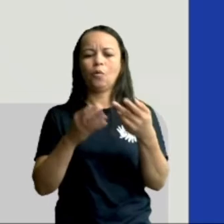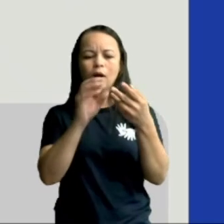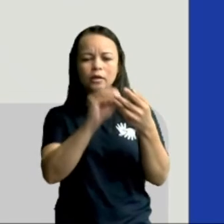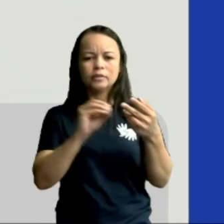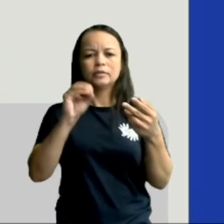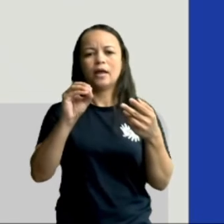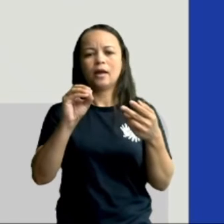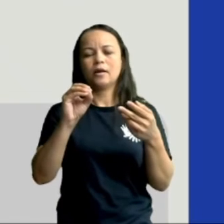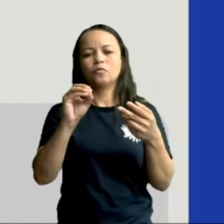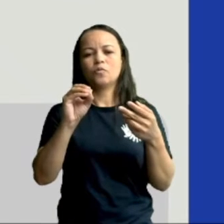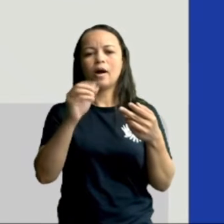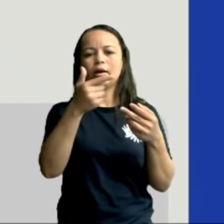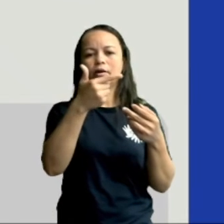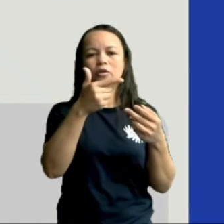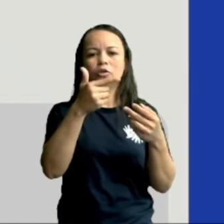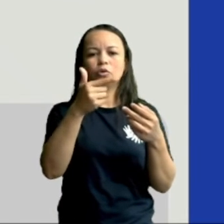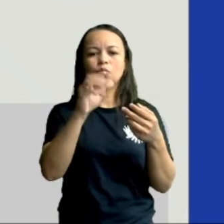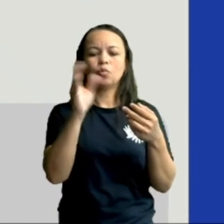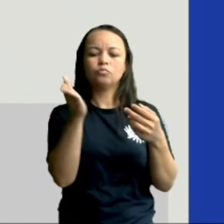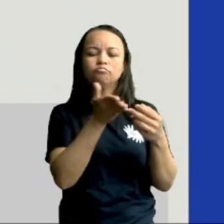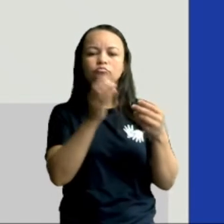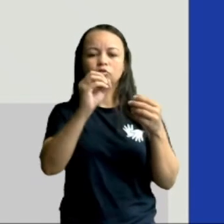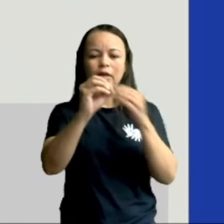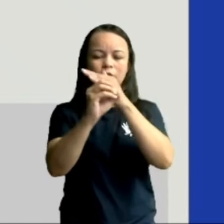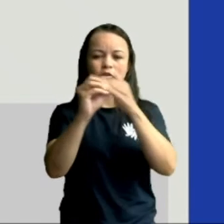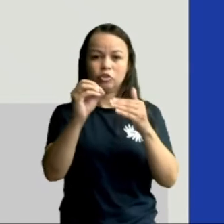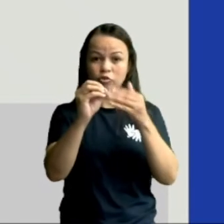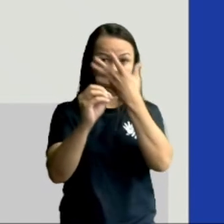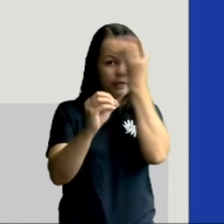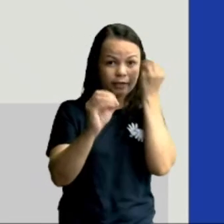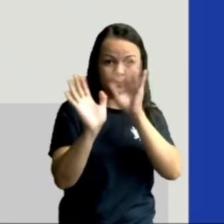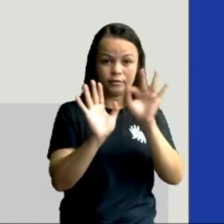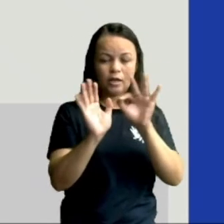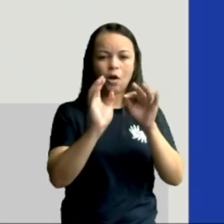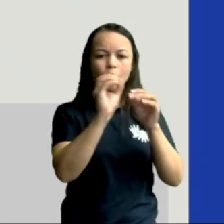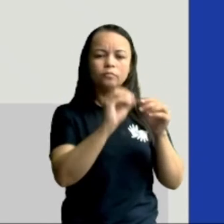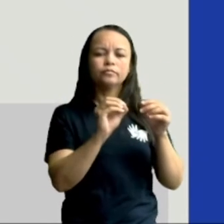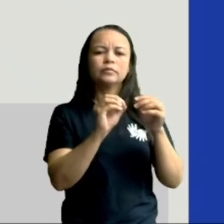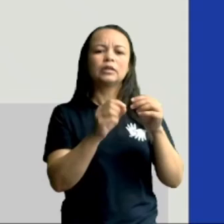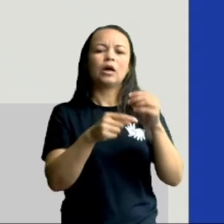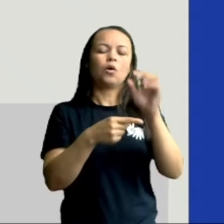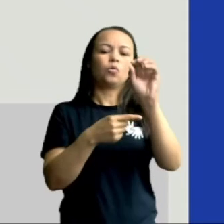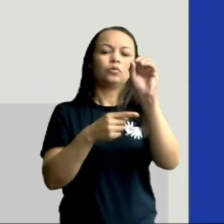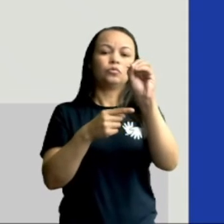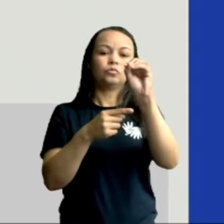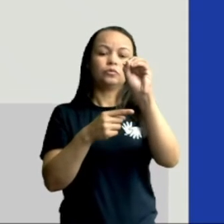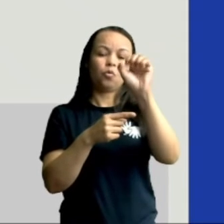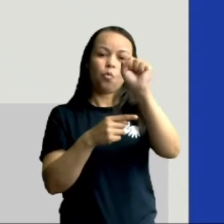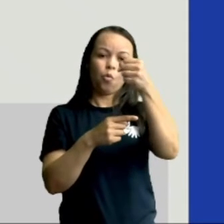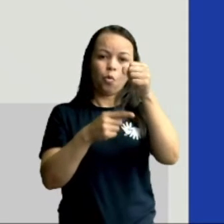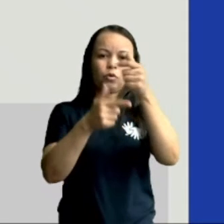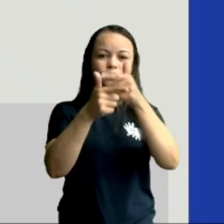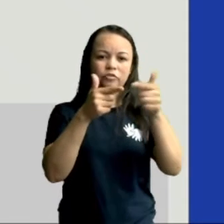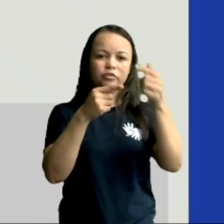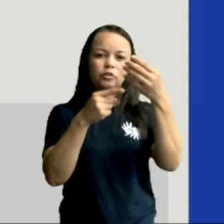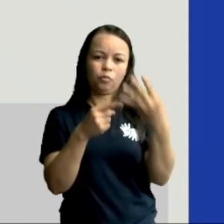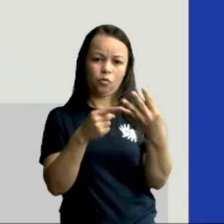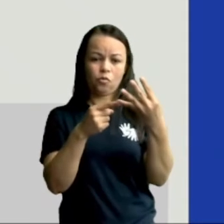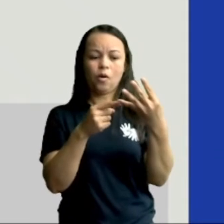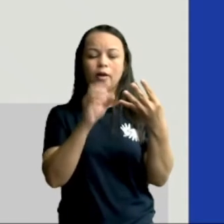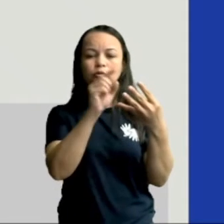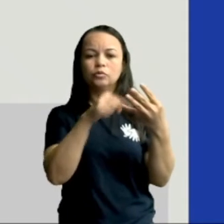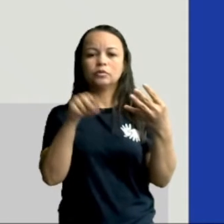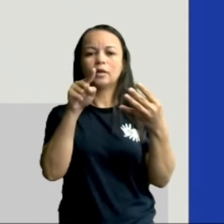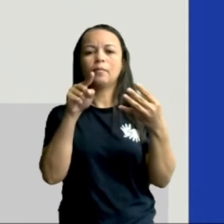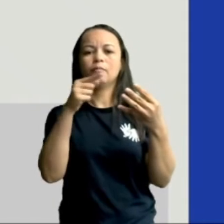Não esquece dele, a gente tira só para facilitar, porque aí eu estou dividindo com o zero, esqueço ele, calculo só aí o algarismo que está na